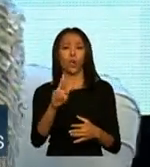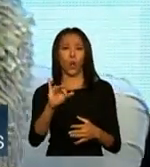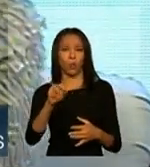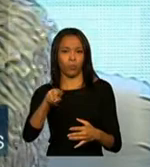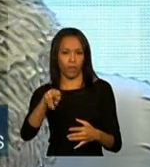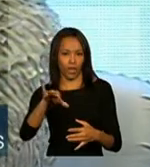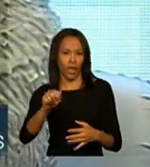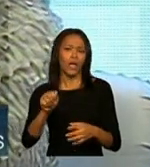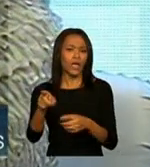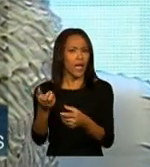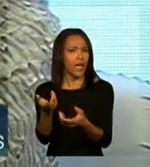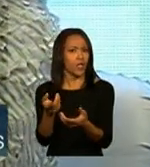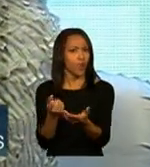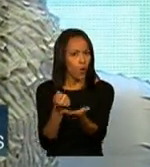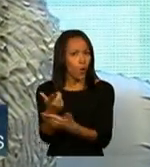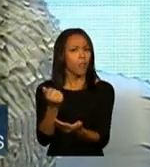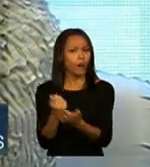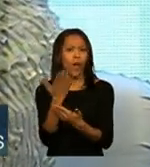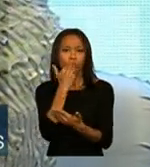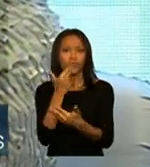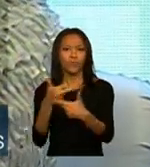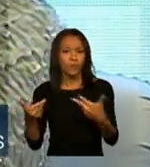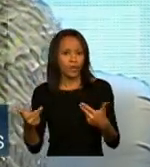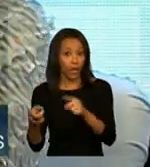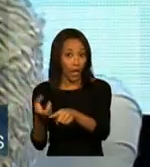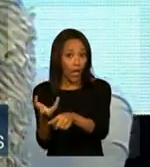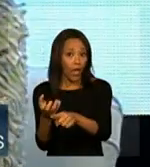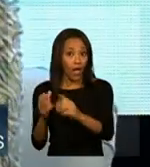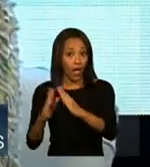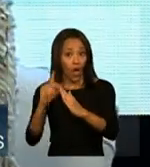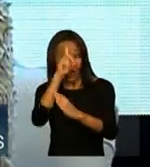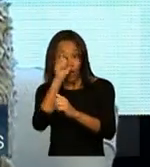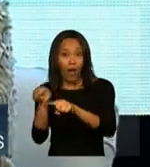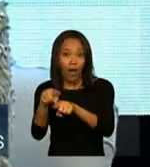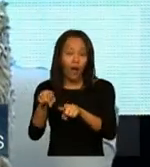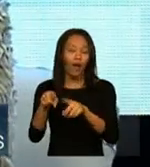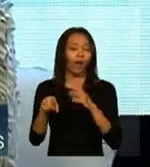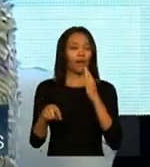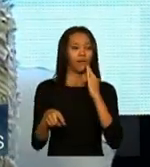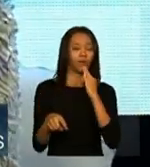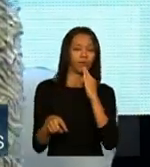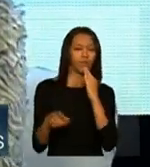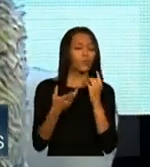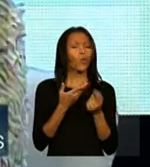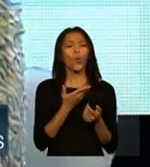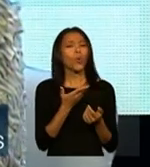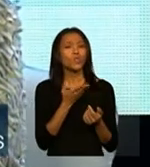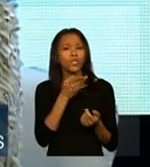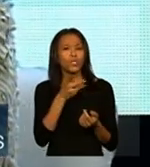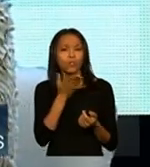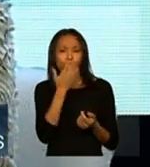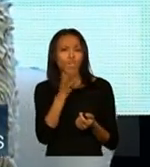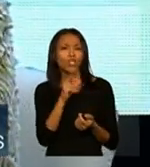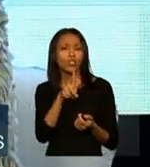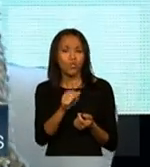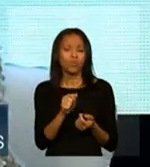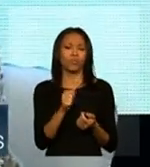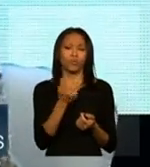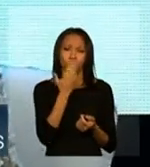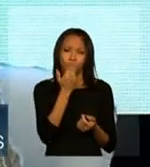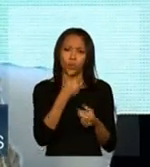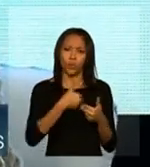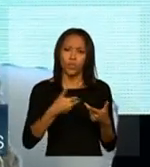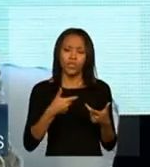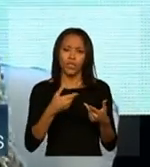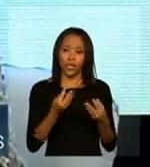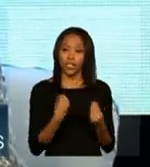numa agenda de compra de alimentos saudáveis. Bom, que tipo de produto a gente precisa organizar para ofertar não só para